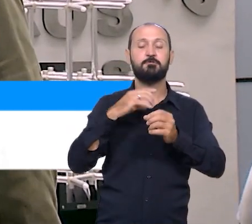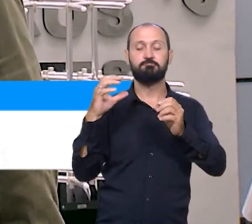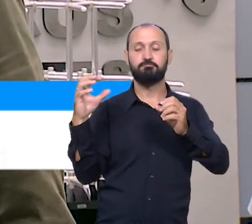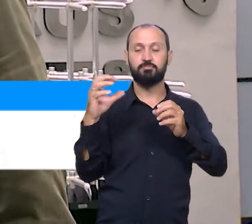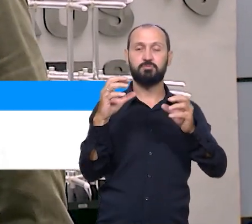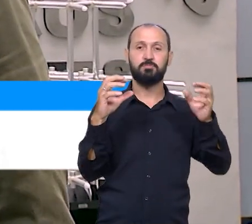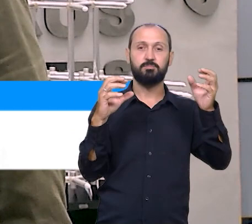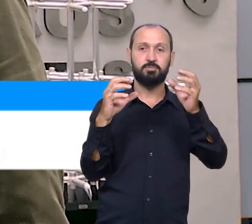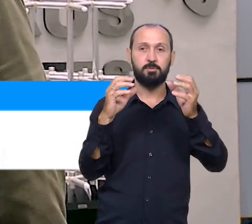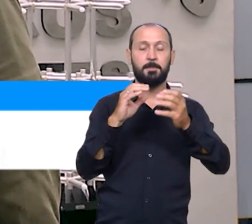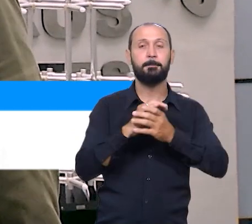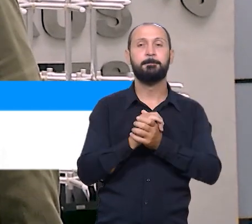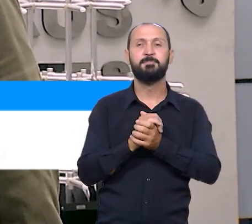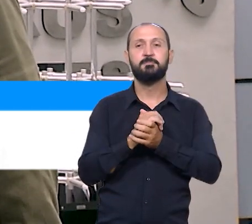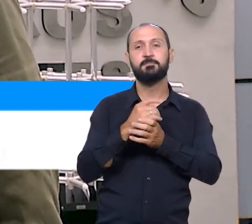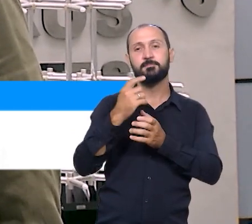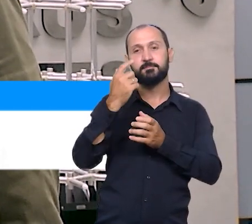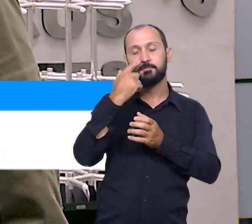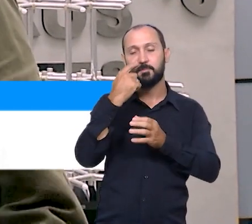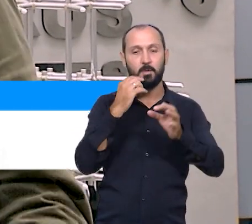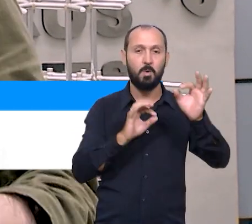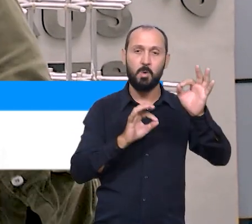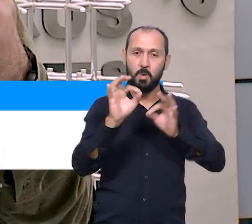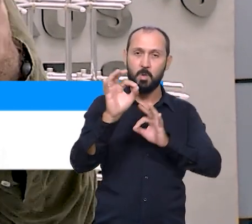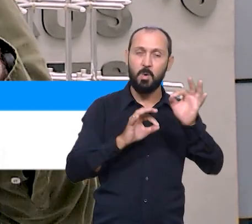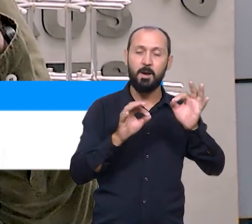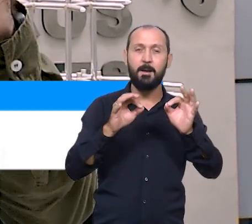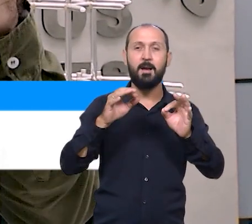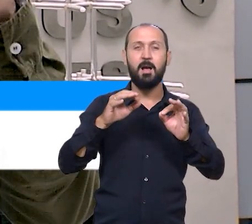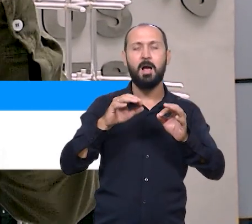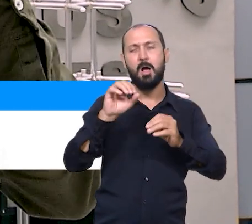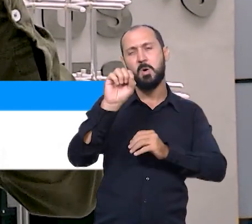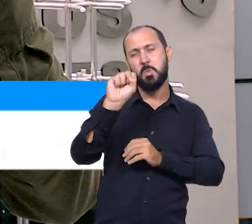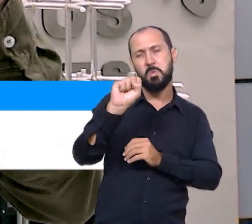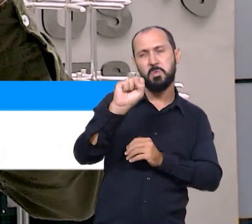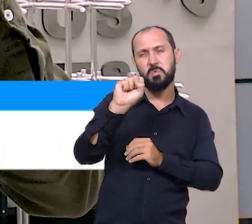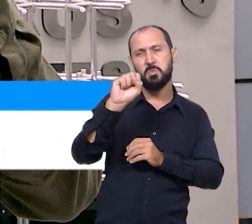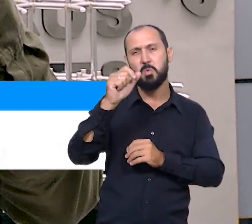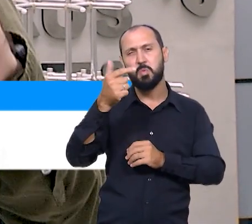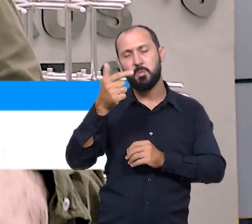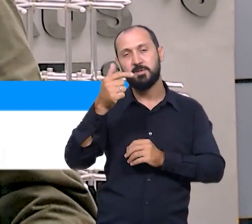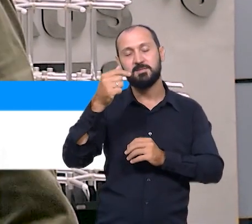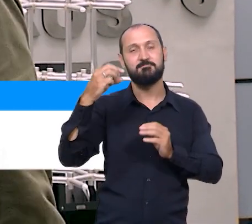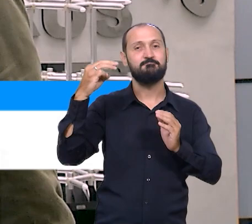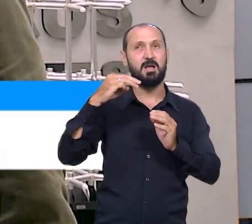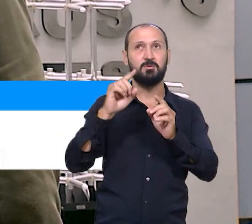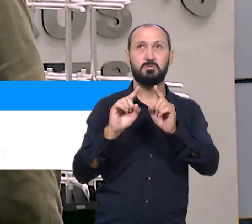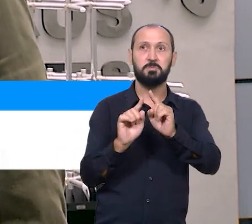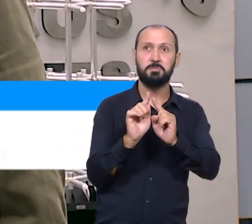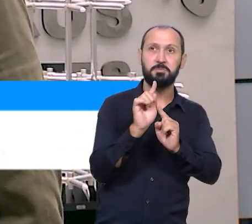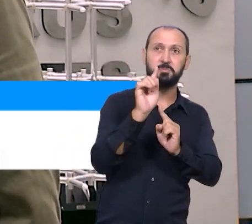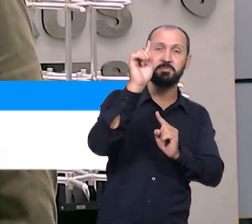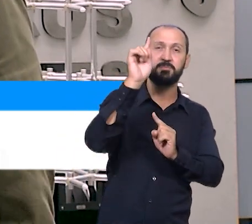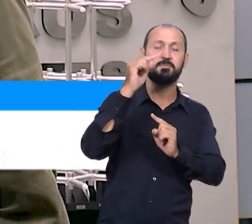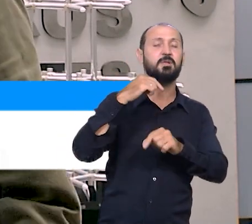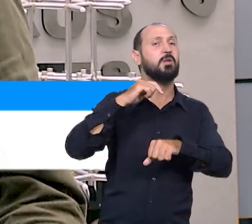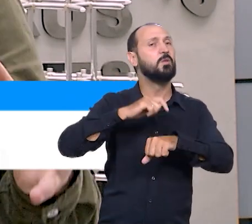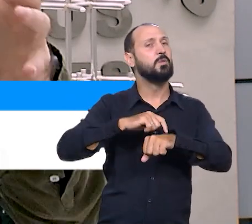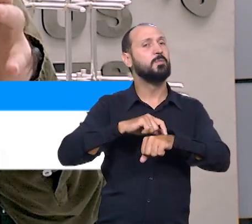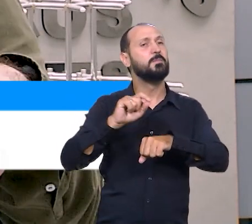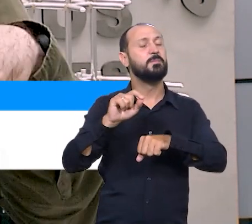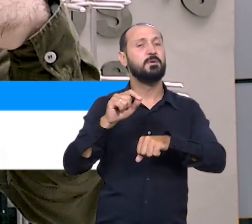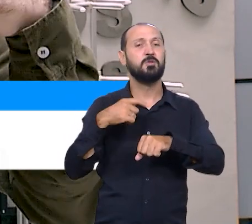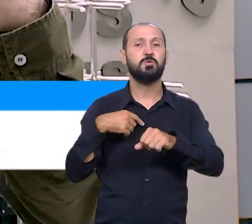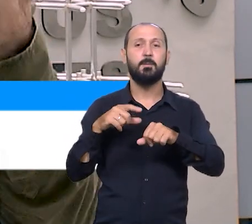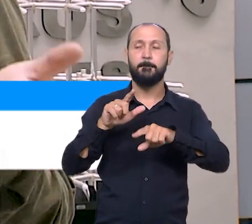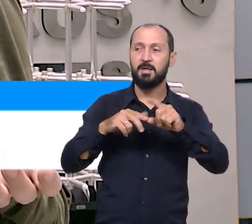tubulão dessa torre. Então a gente espera que posicionar essa antena a 82 metros de altura ali. A gente está na